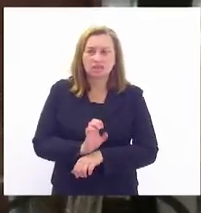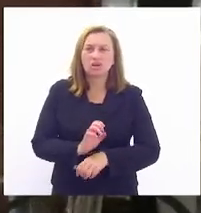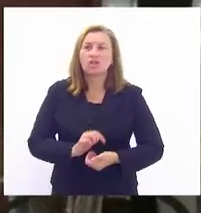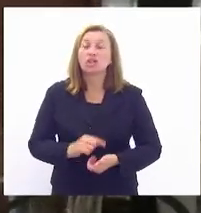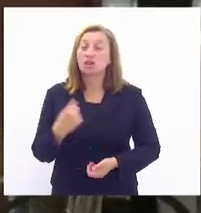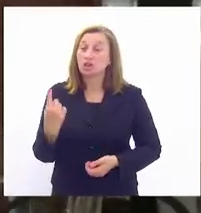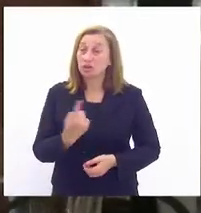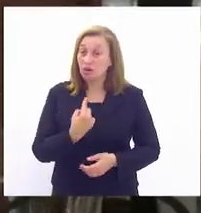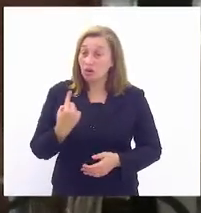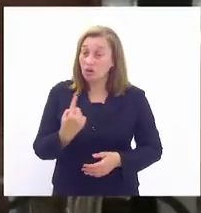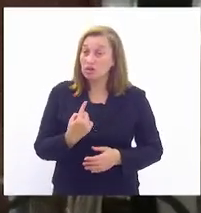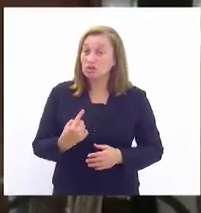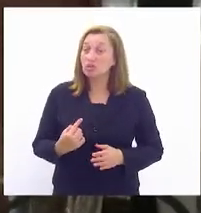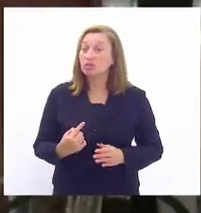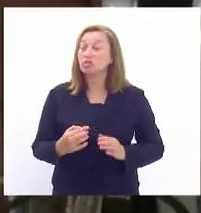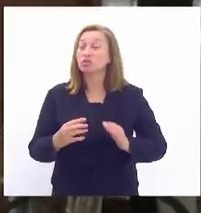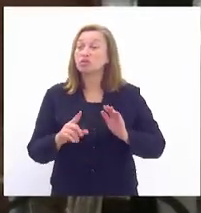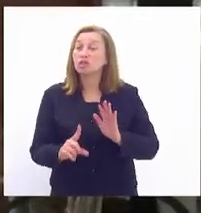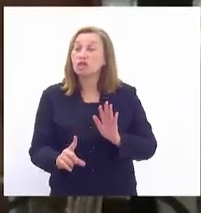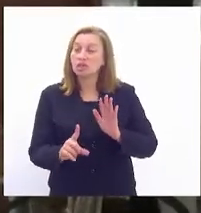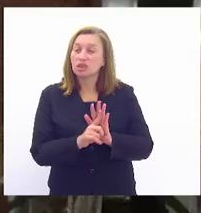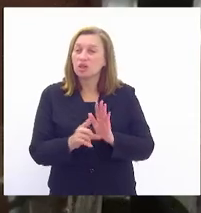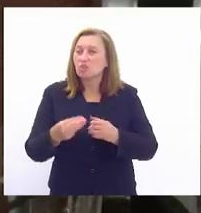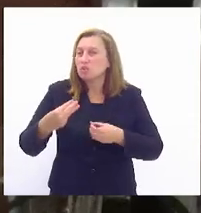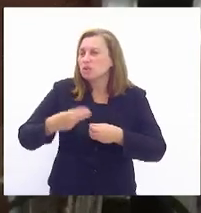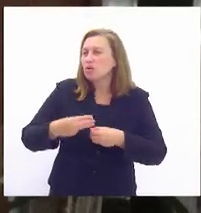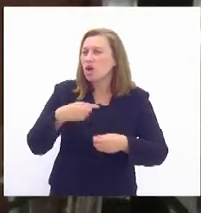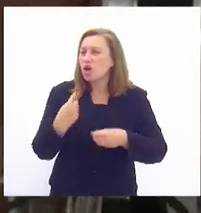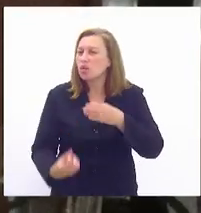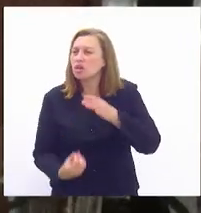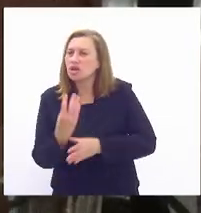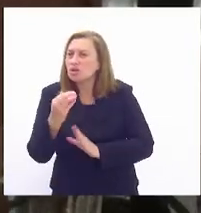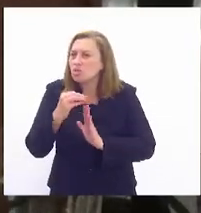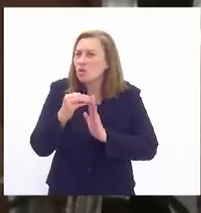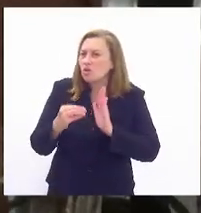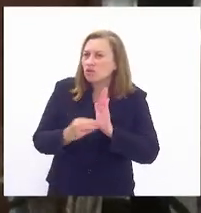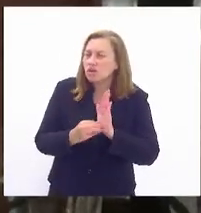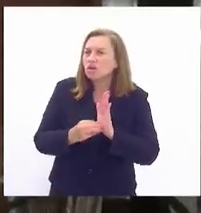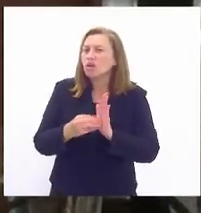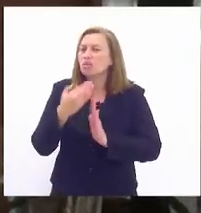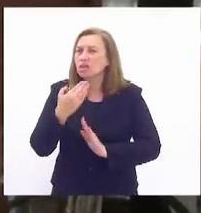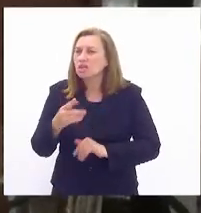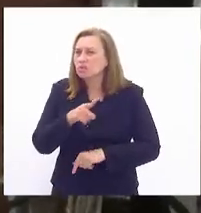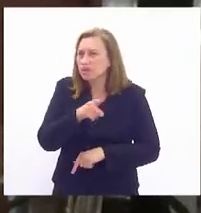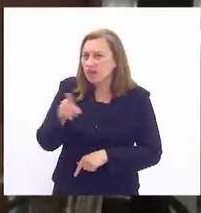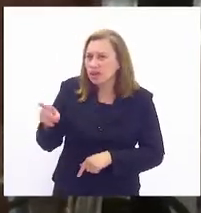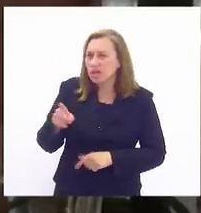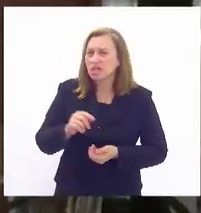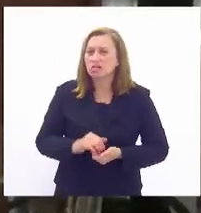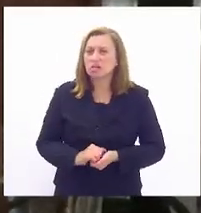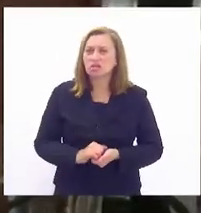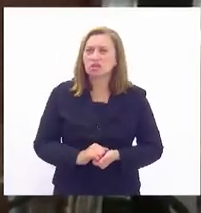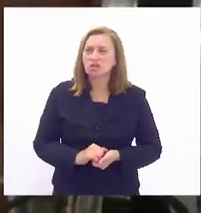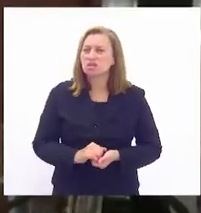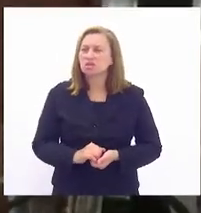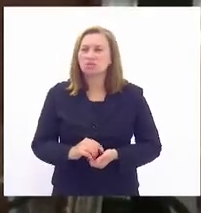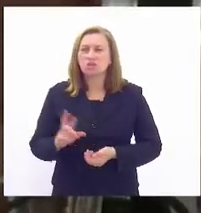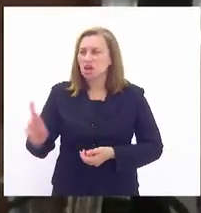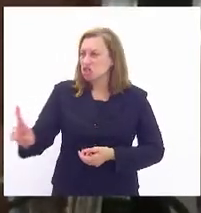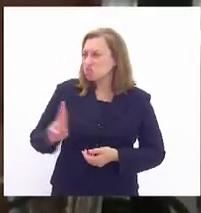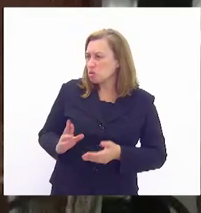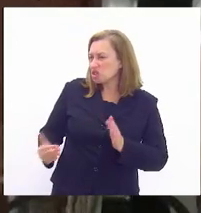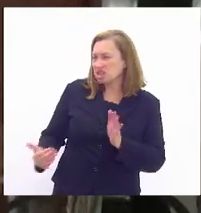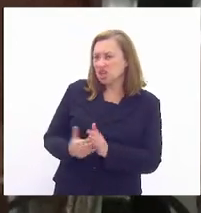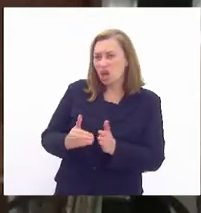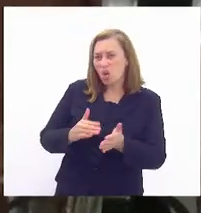do municipal. Eu fiz um ofício, um requerimento a eles, não obtive resposta até